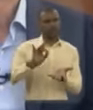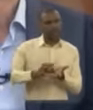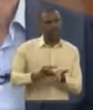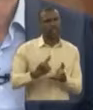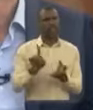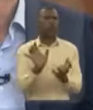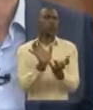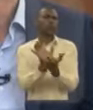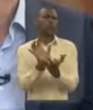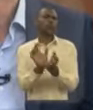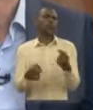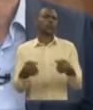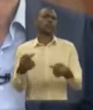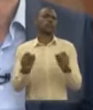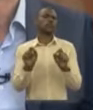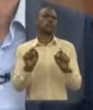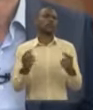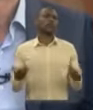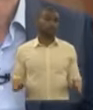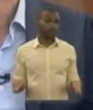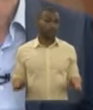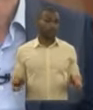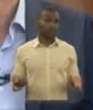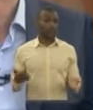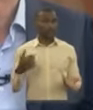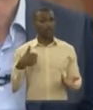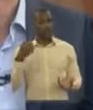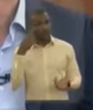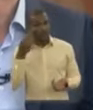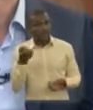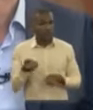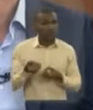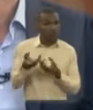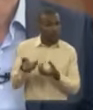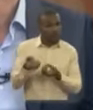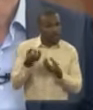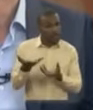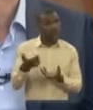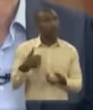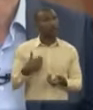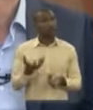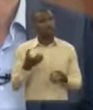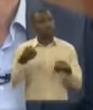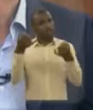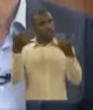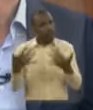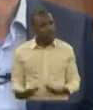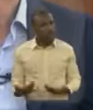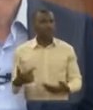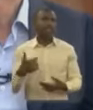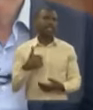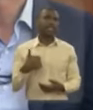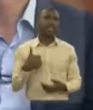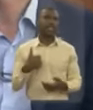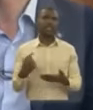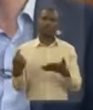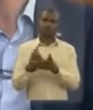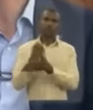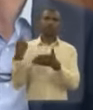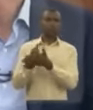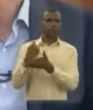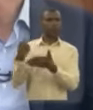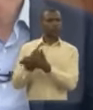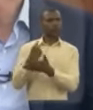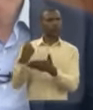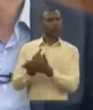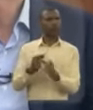este teu grupo grupo político porque eu vi uma informação e eu gostaria de de esclarecer porque eu tô sendo muito questionado em